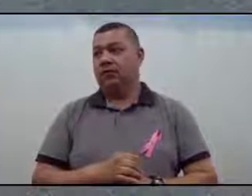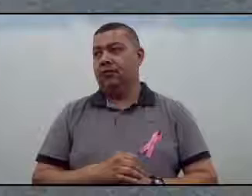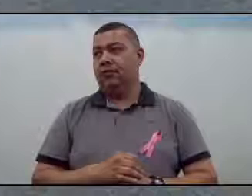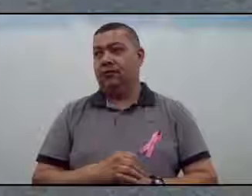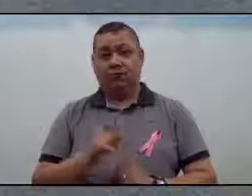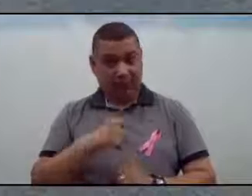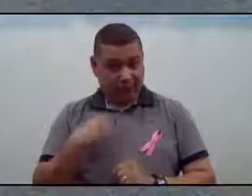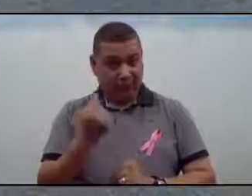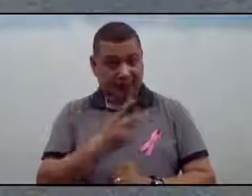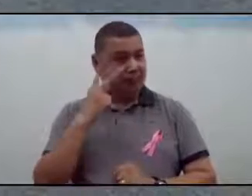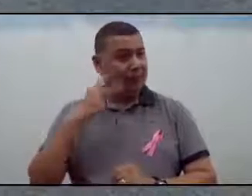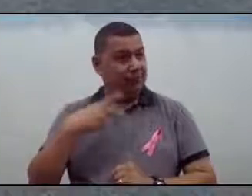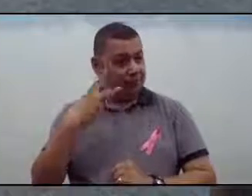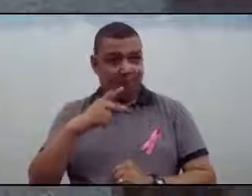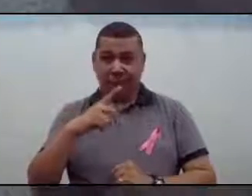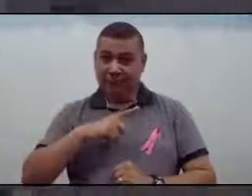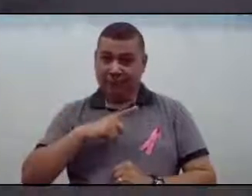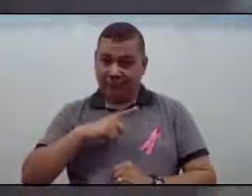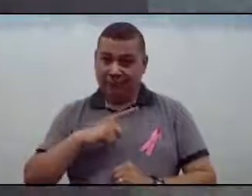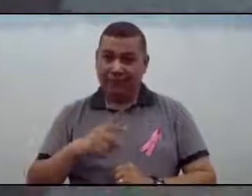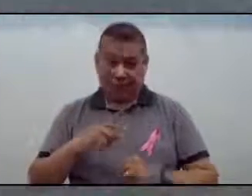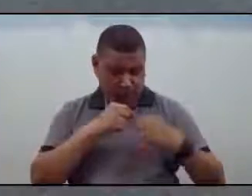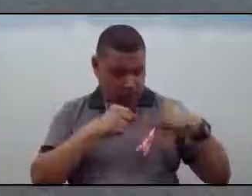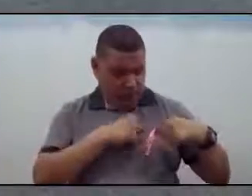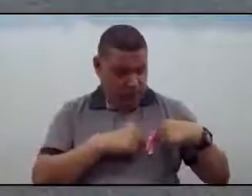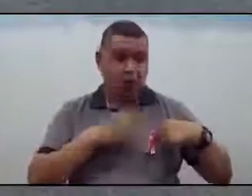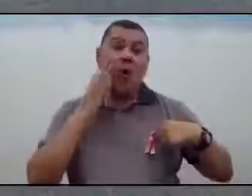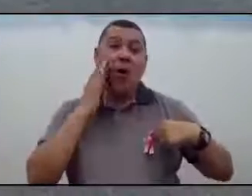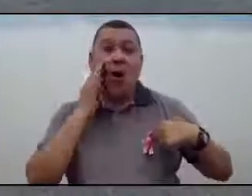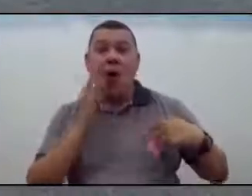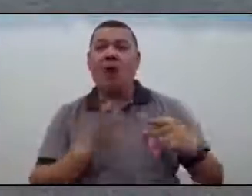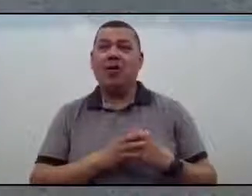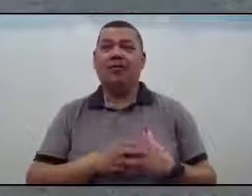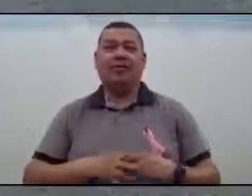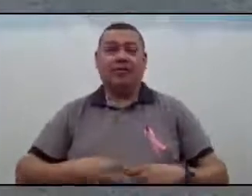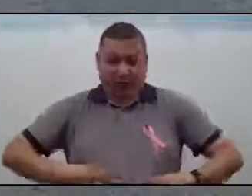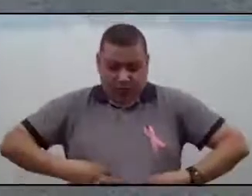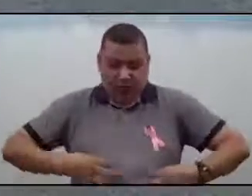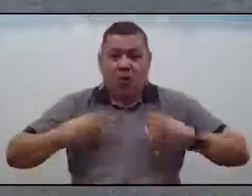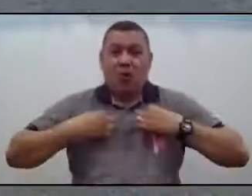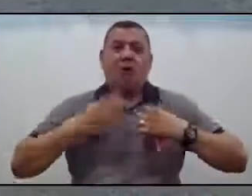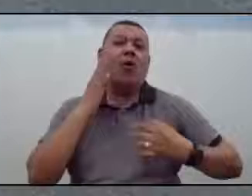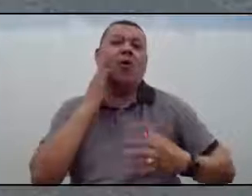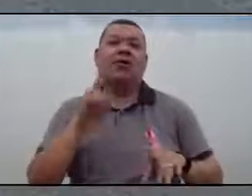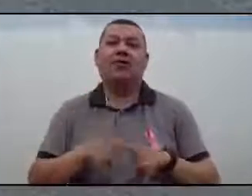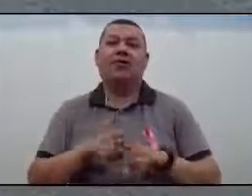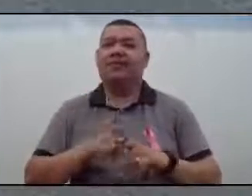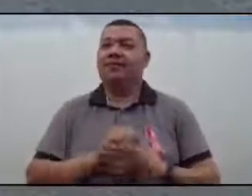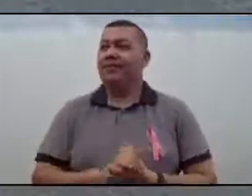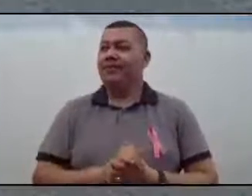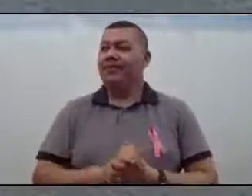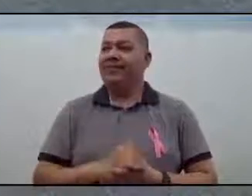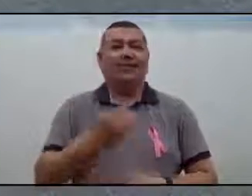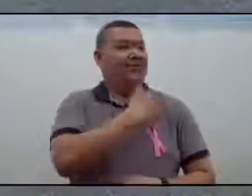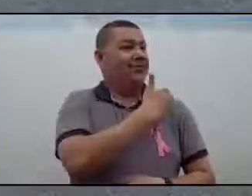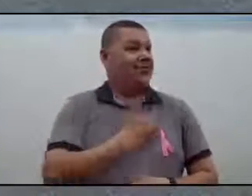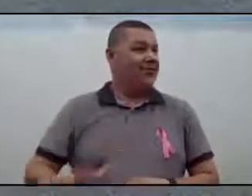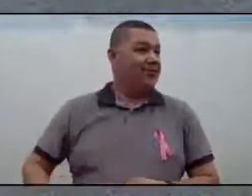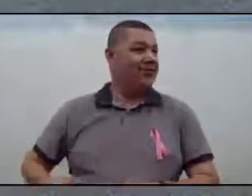nós vereadores aqui com lacinho rosa, vereadores com roupa rosa, governo do